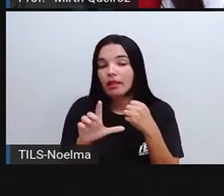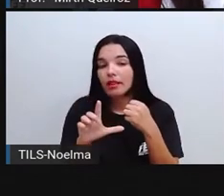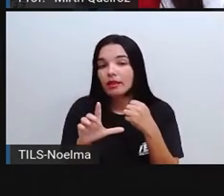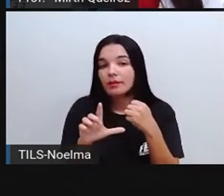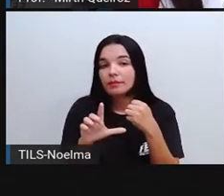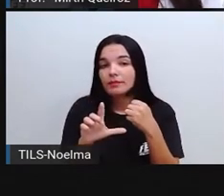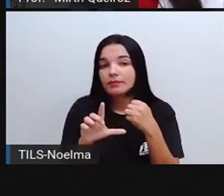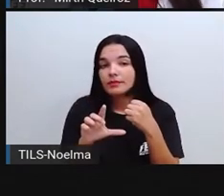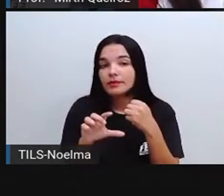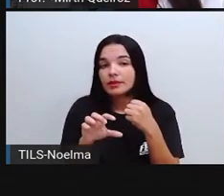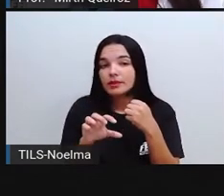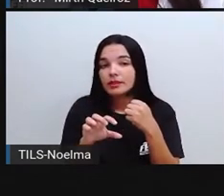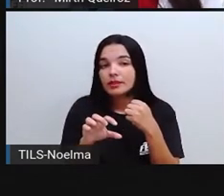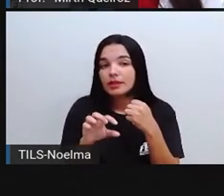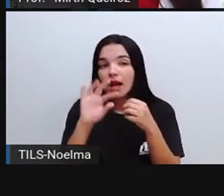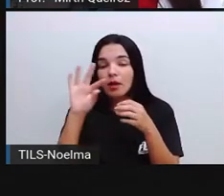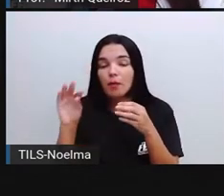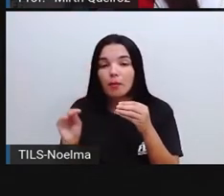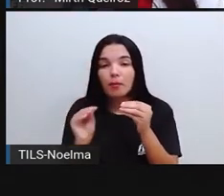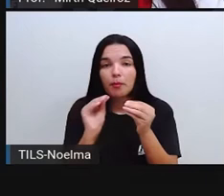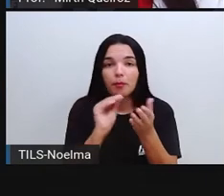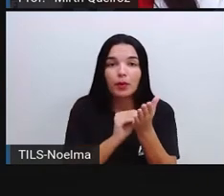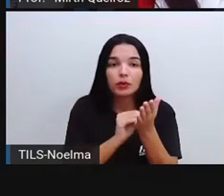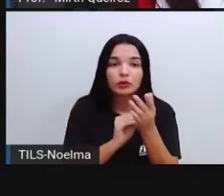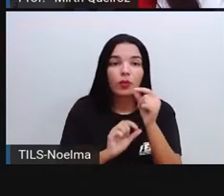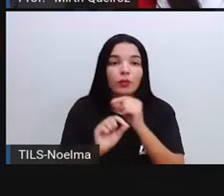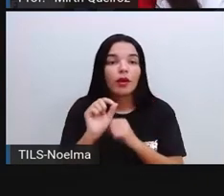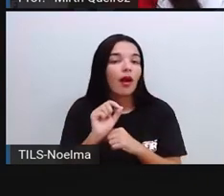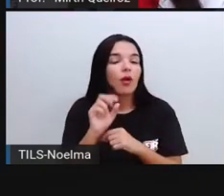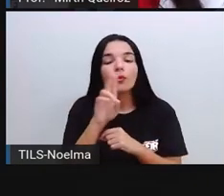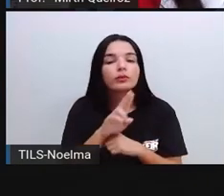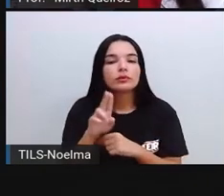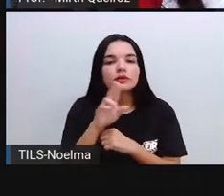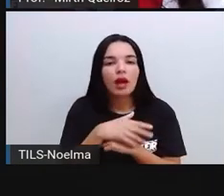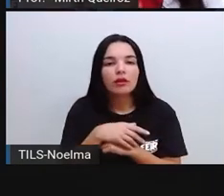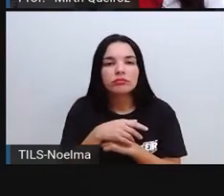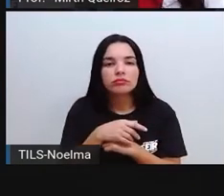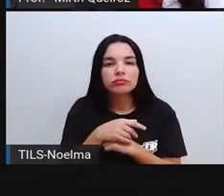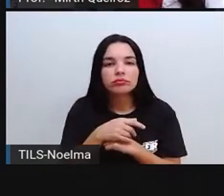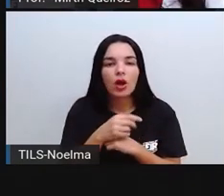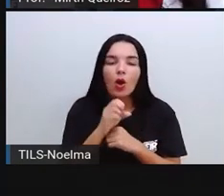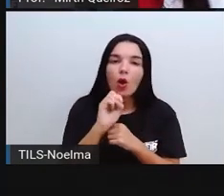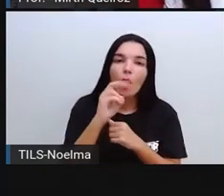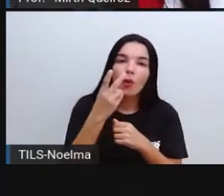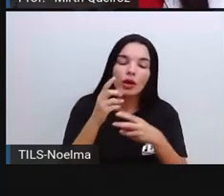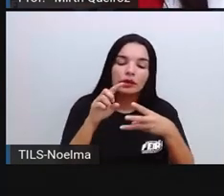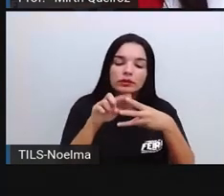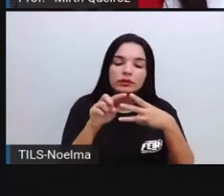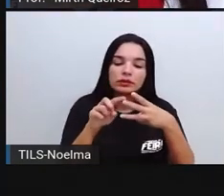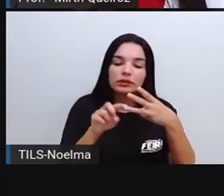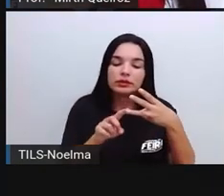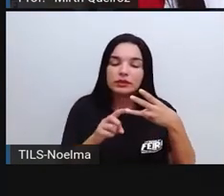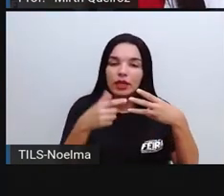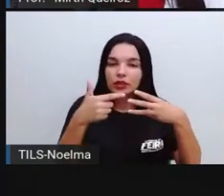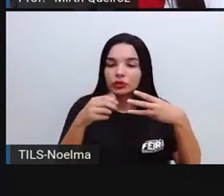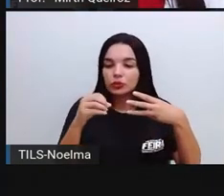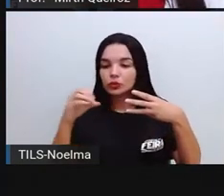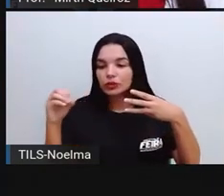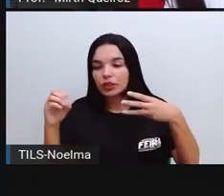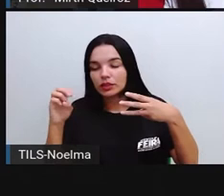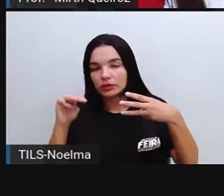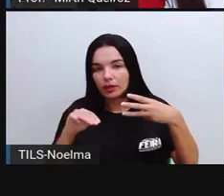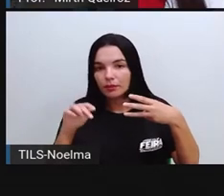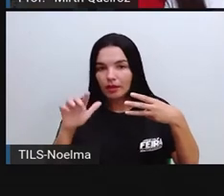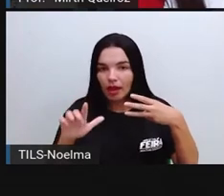1.000 ml, certo? E aí, para dar os 600, a gente poderia pegar ou 3 copinhos de 200,